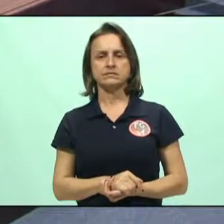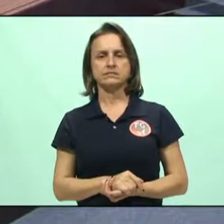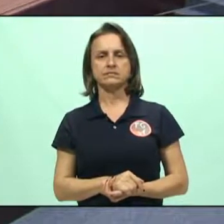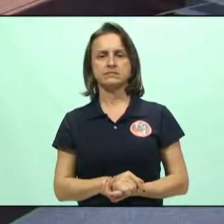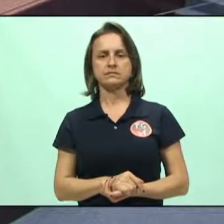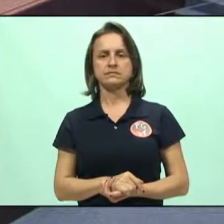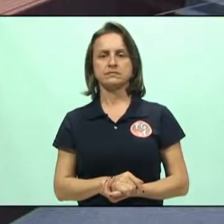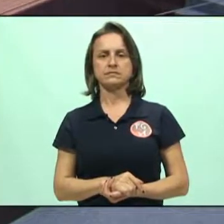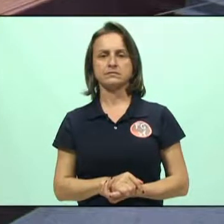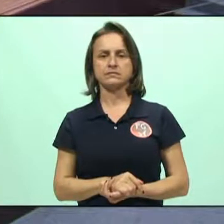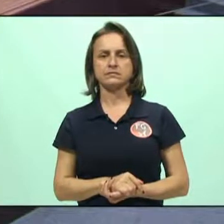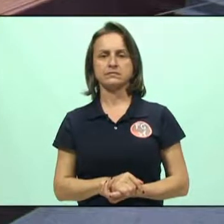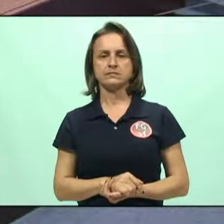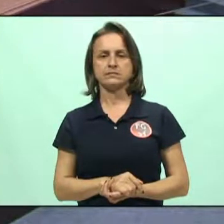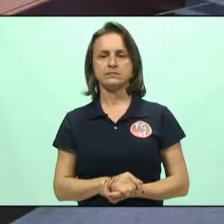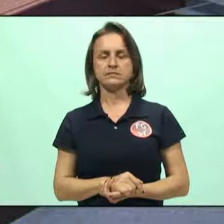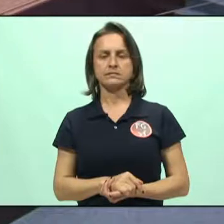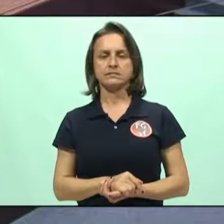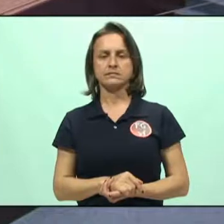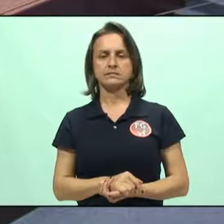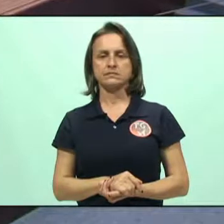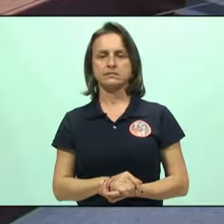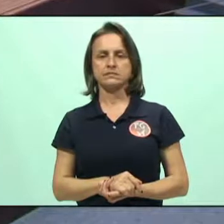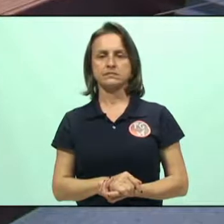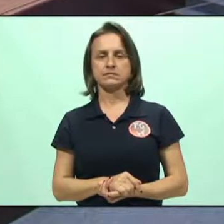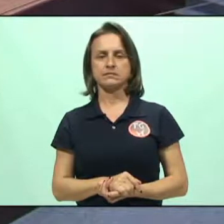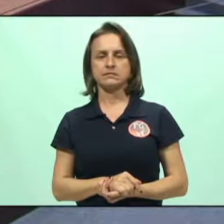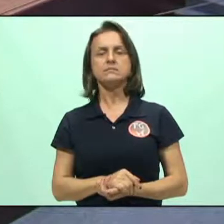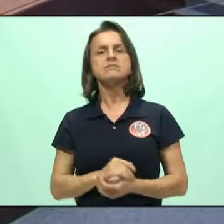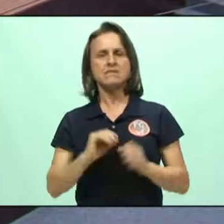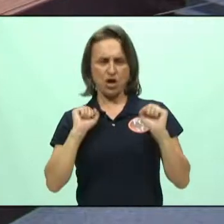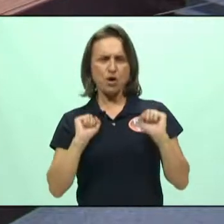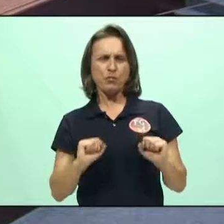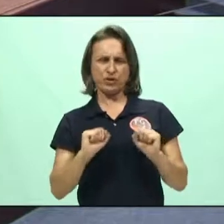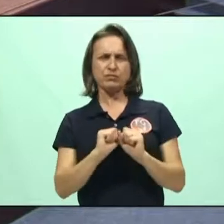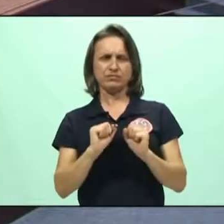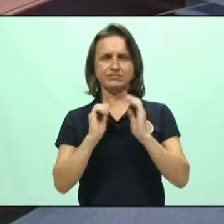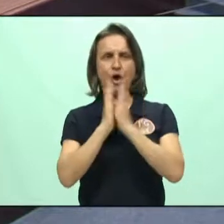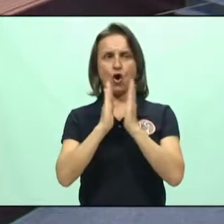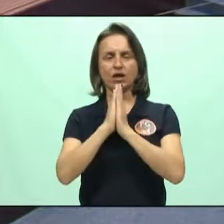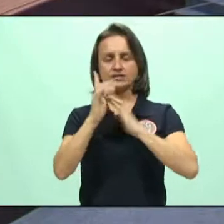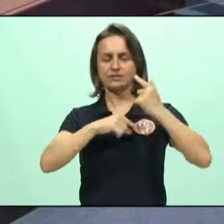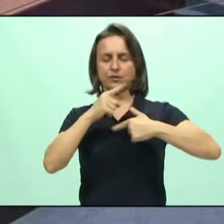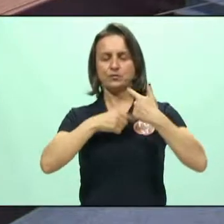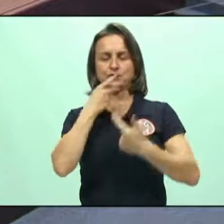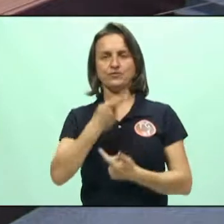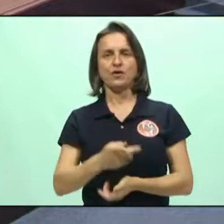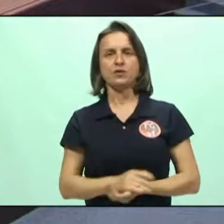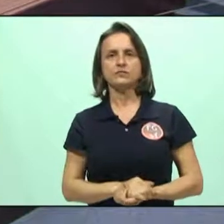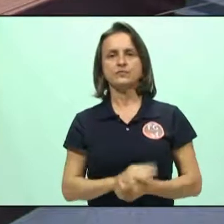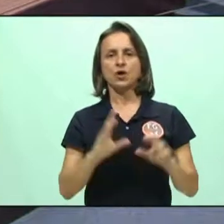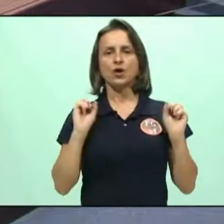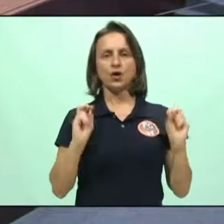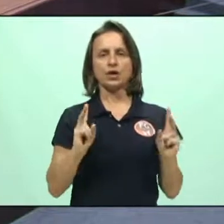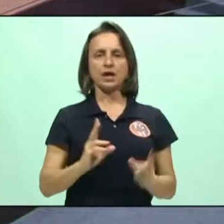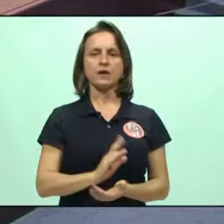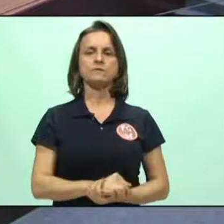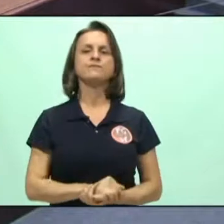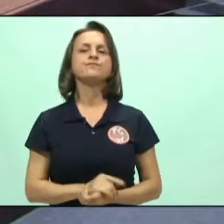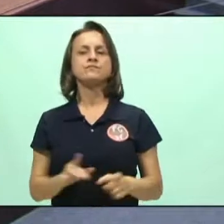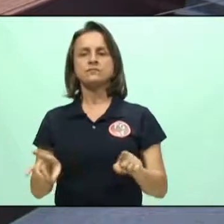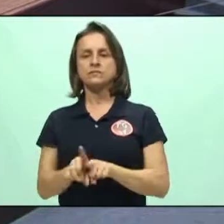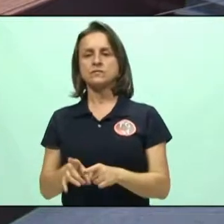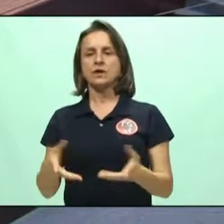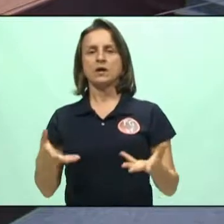presidente disse o senhor quiser podemos fazer a oração se o senhor permitir depois então tá obrigado eu queremos também